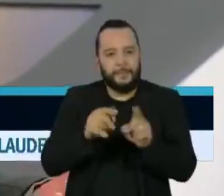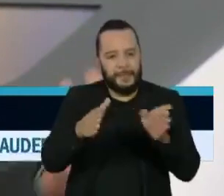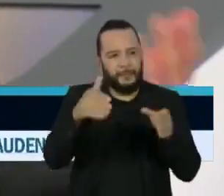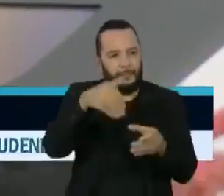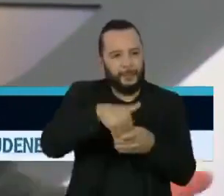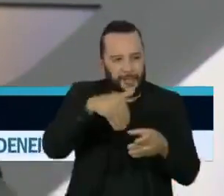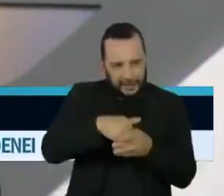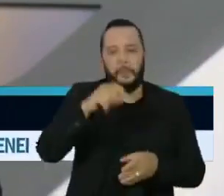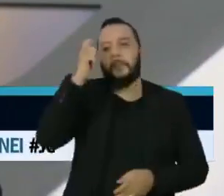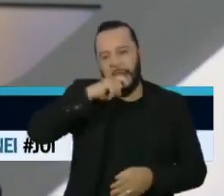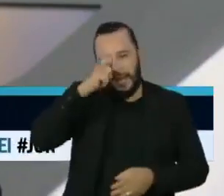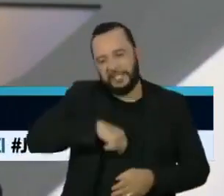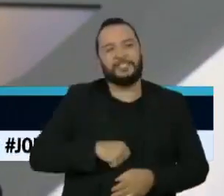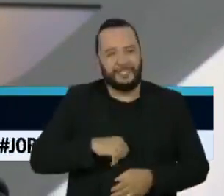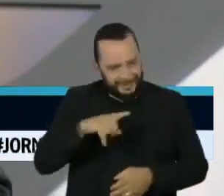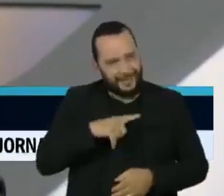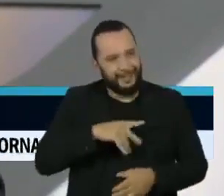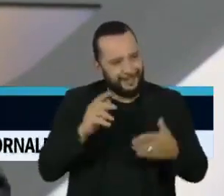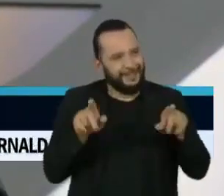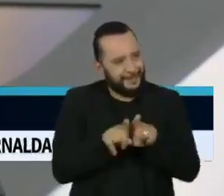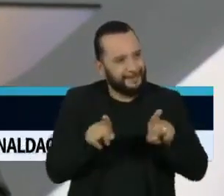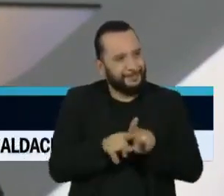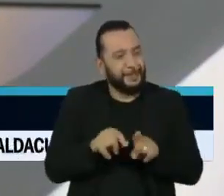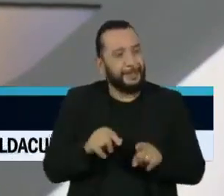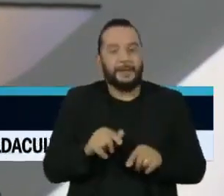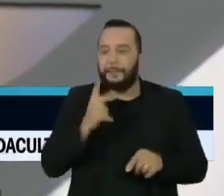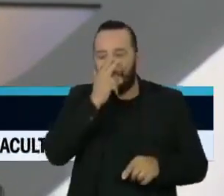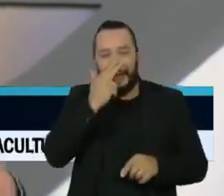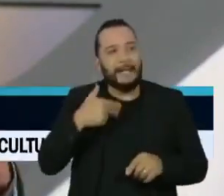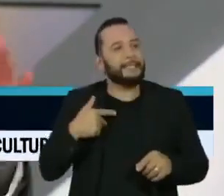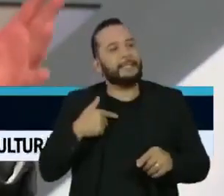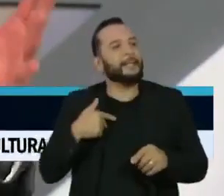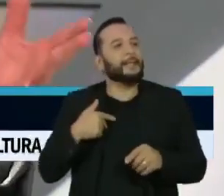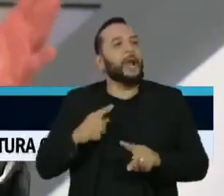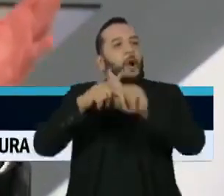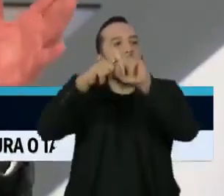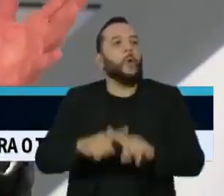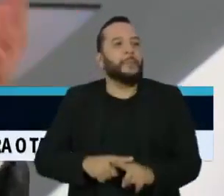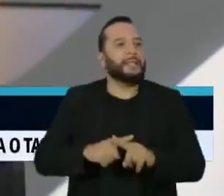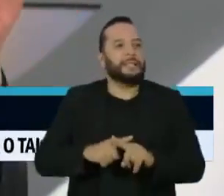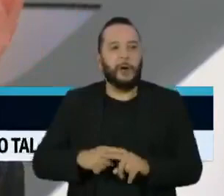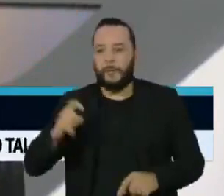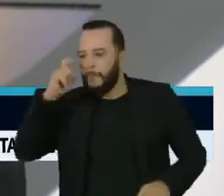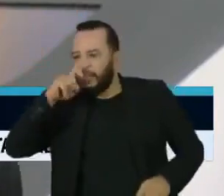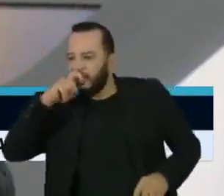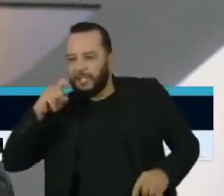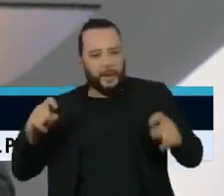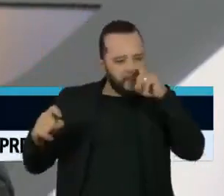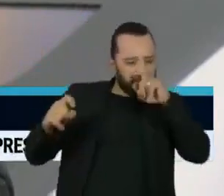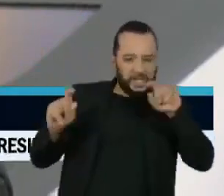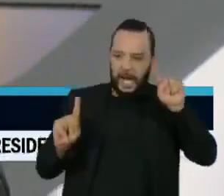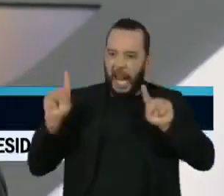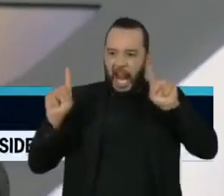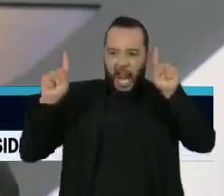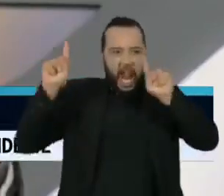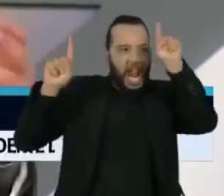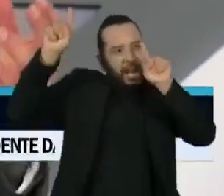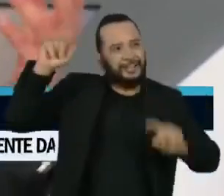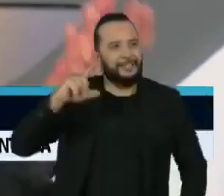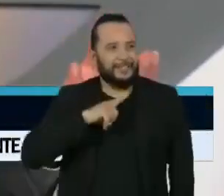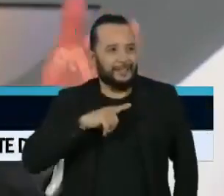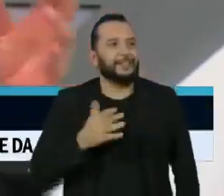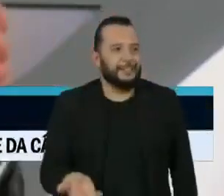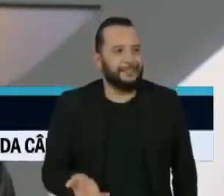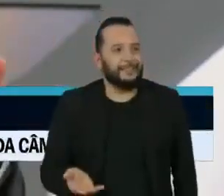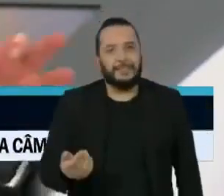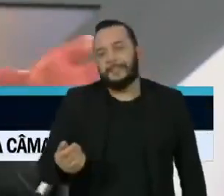é quase que um concurso de quem mente mais. Agora, nesse contexto, eu não consigo nem usar a mensagem que eu estava pensando, porque você vai